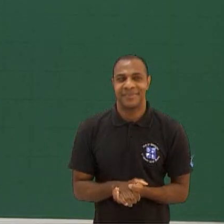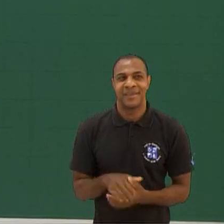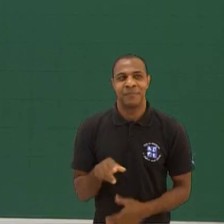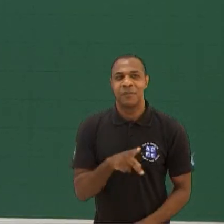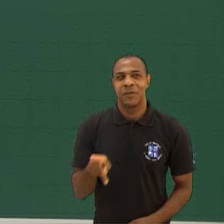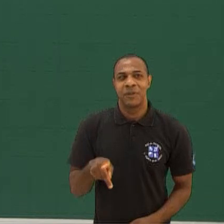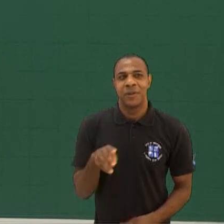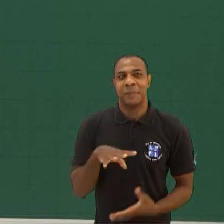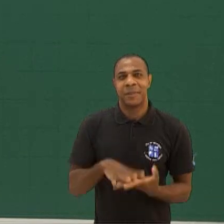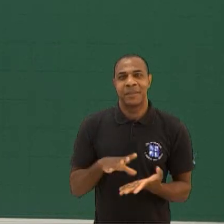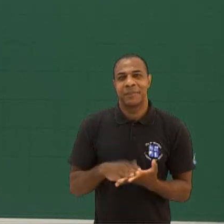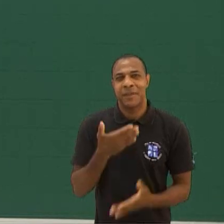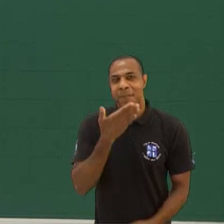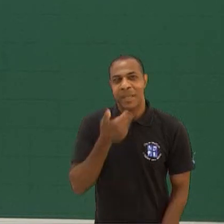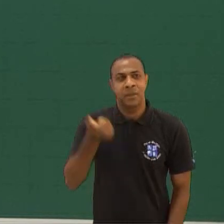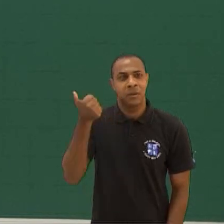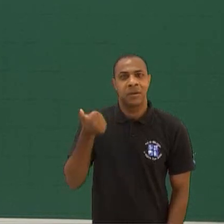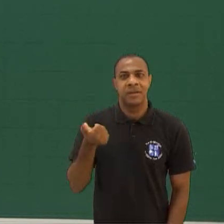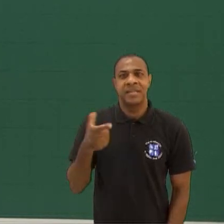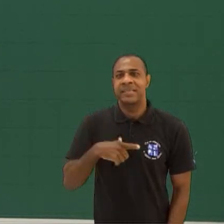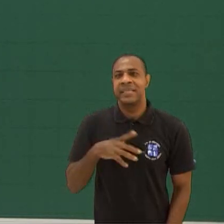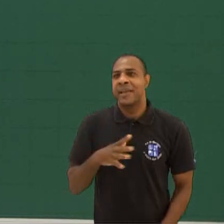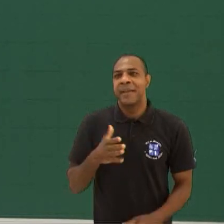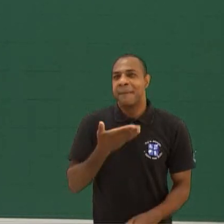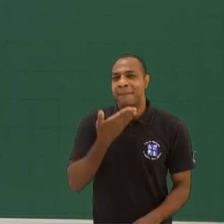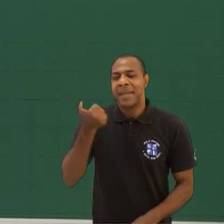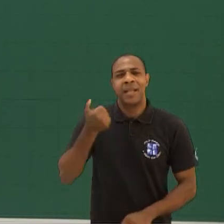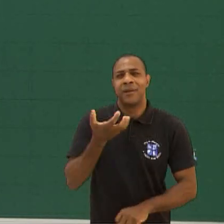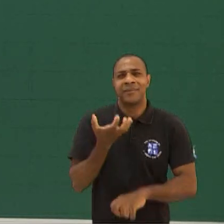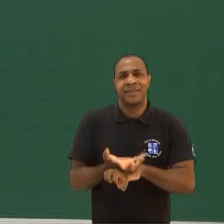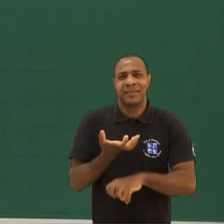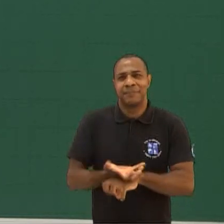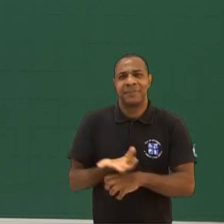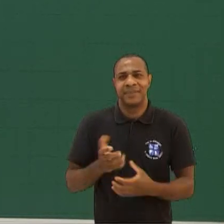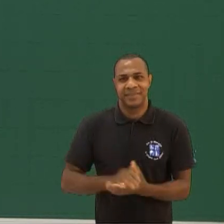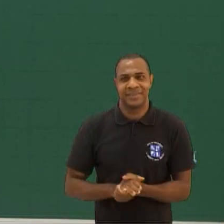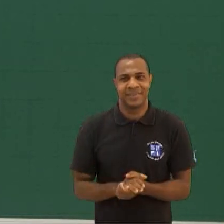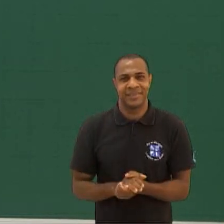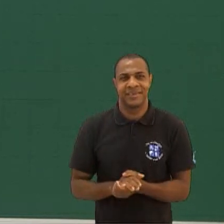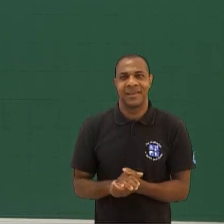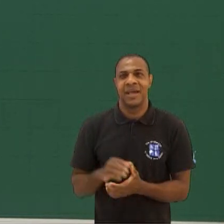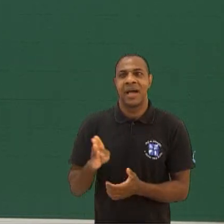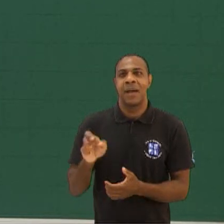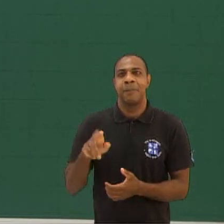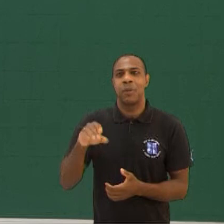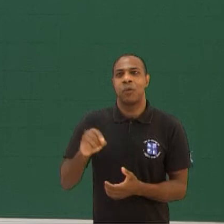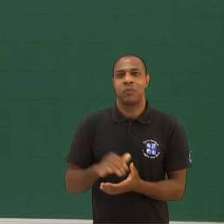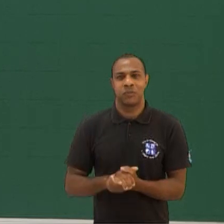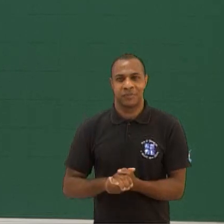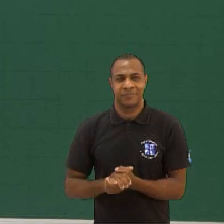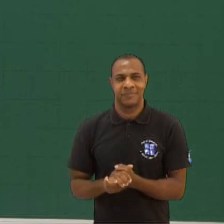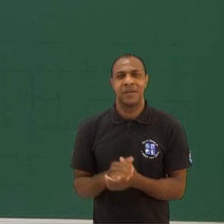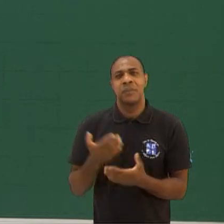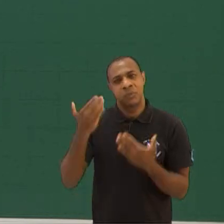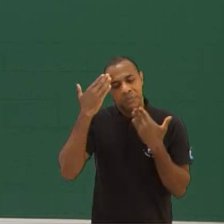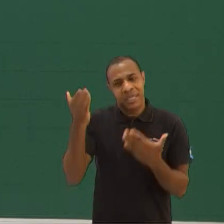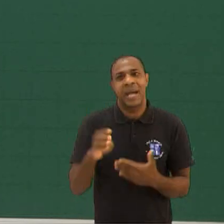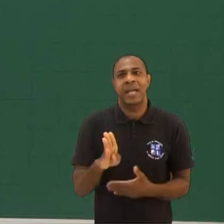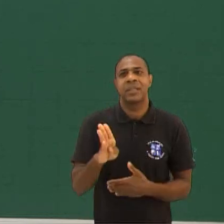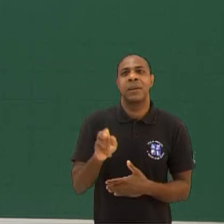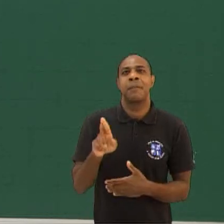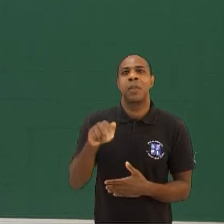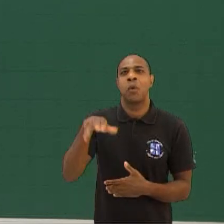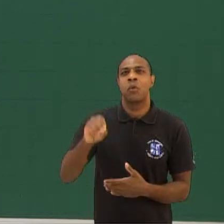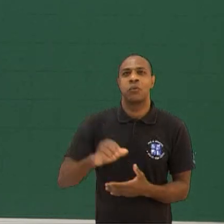Professores de matemática são os melhores e têm a melhor matéria. O Bruno Cecílio de Paula, do Colégio Maria Sintra. Muito obrigada, Bruno.